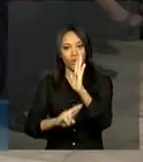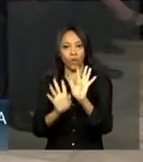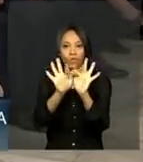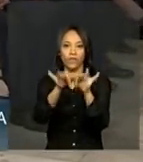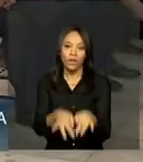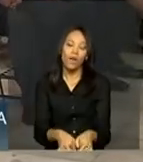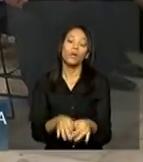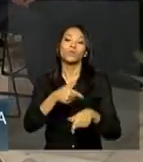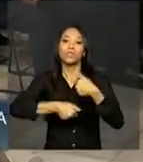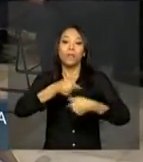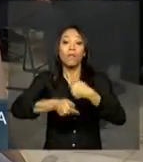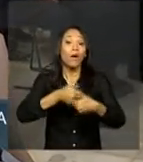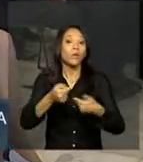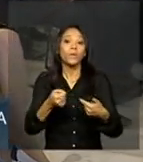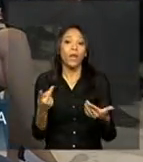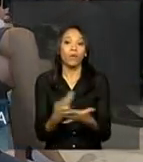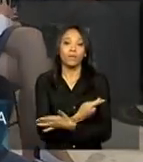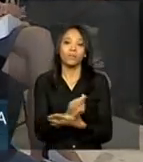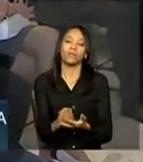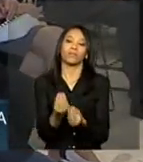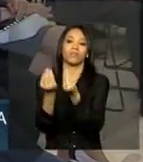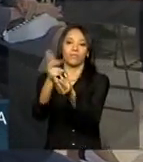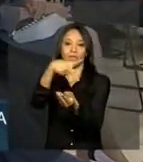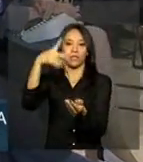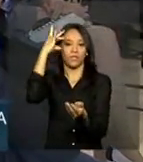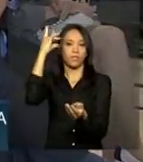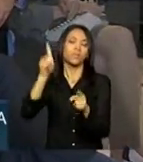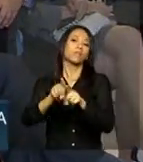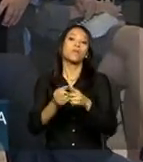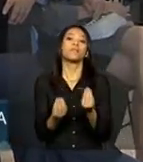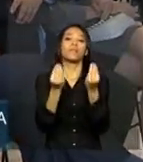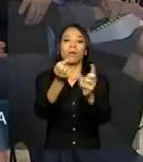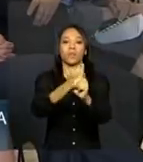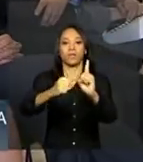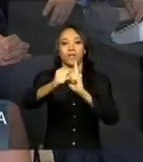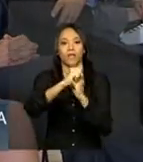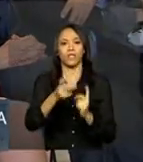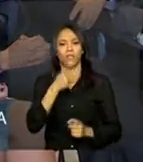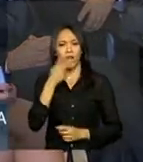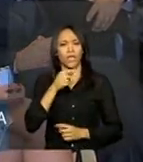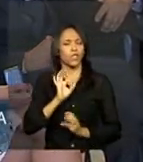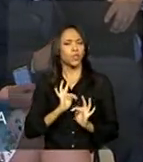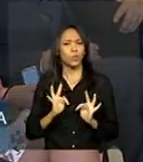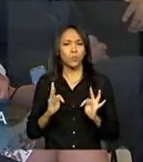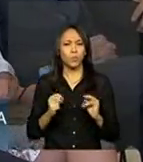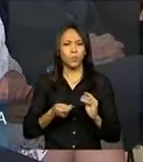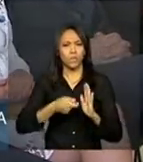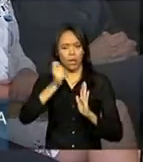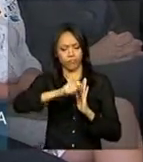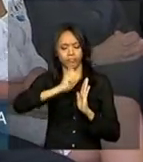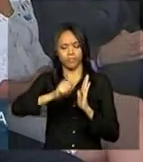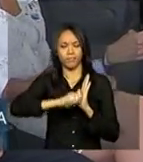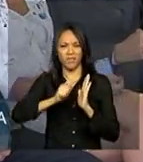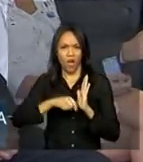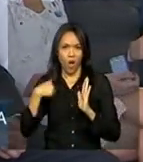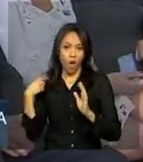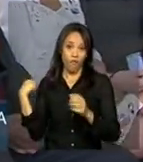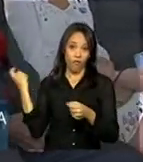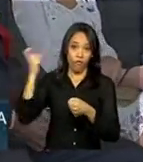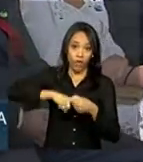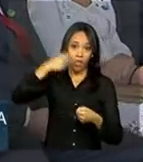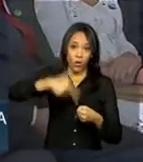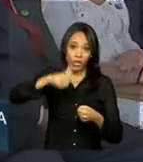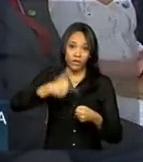da comissão nacional da verdade com a firme convicção de que os fatos nele descritos não se repetir nunca